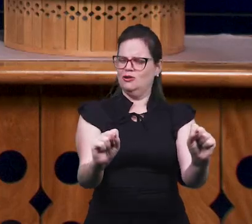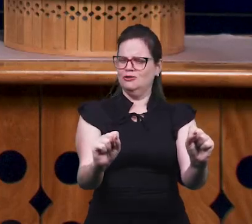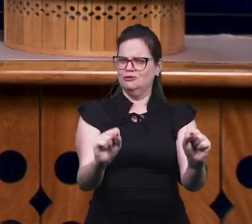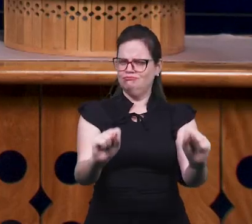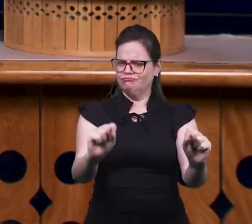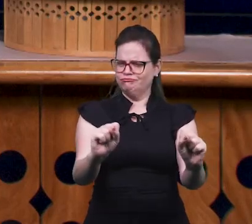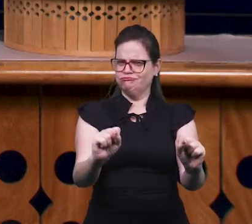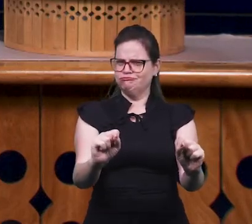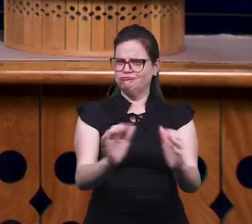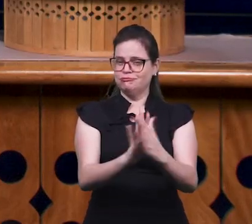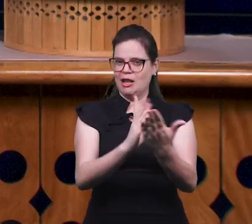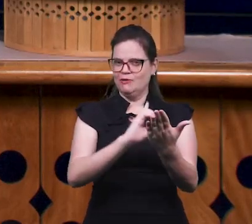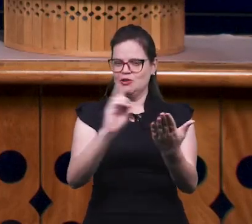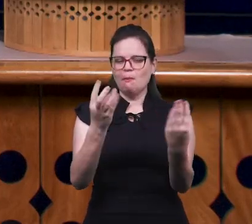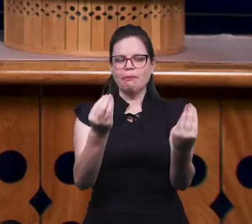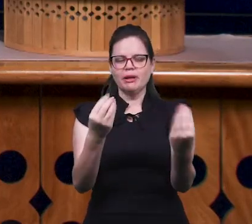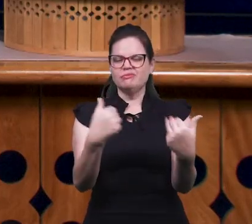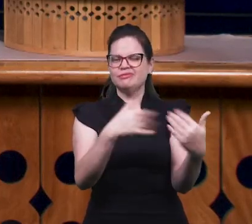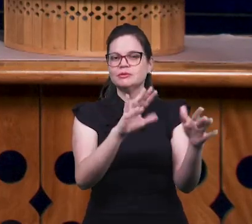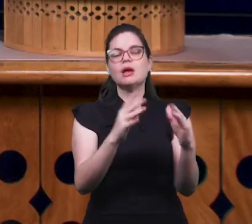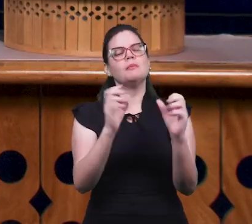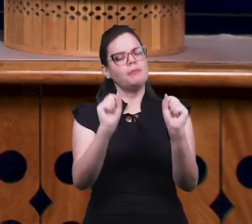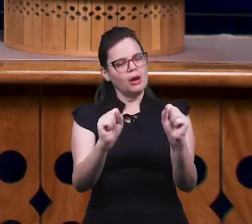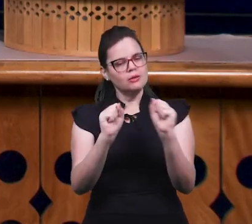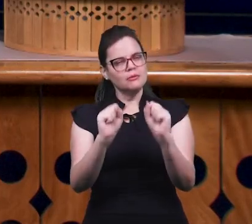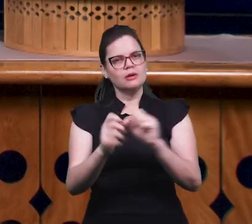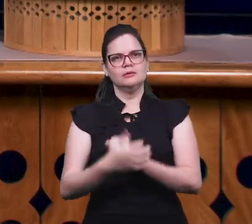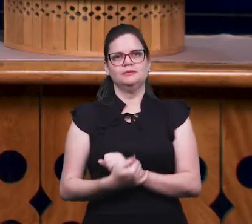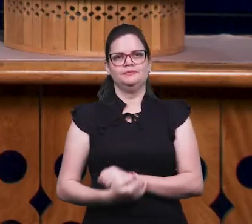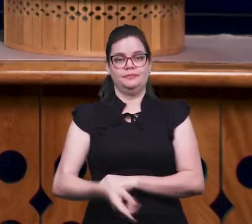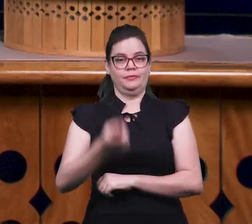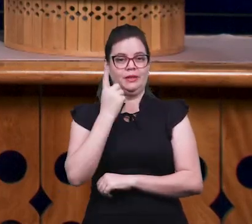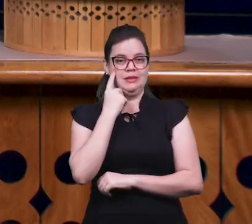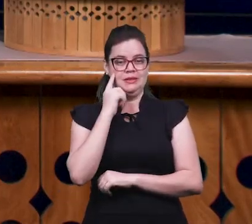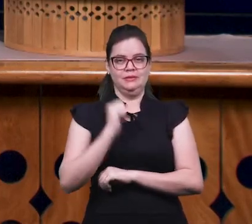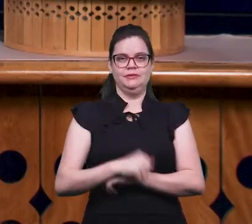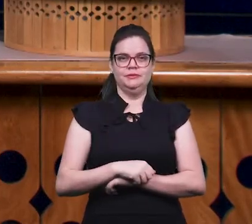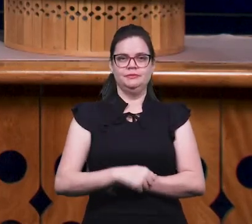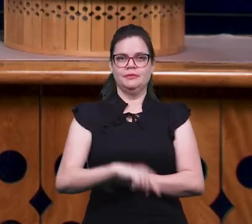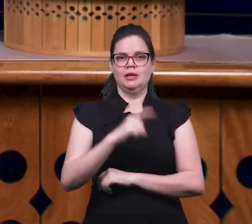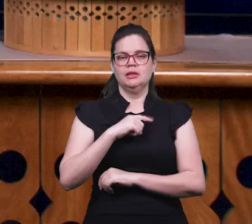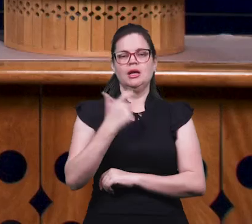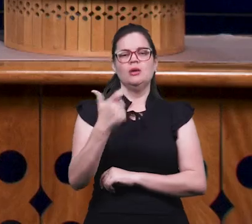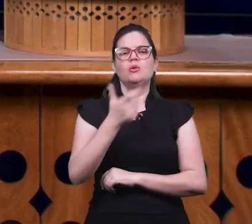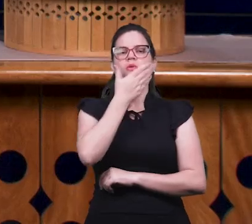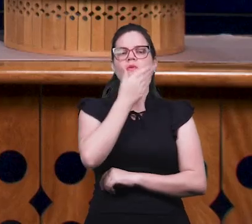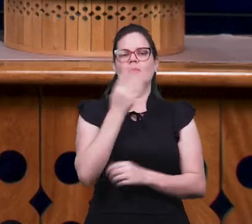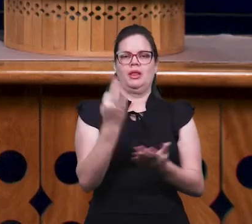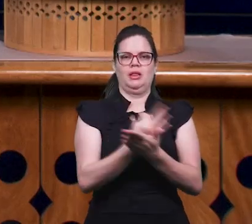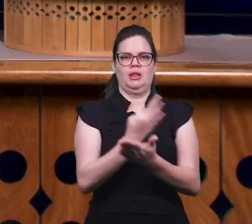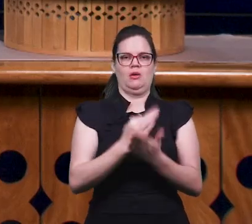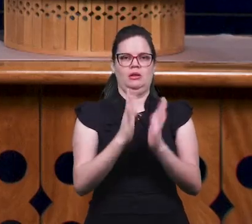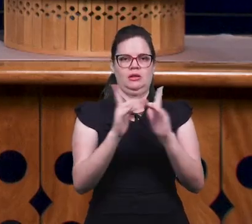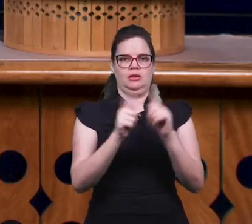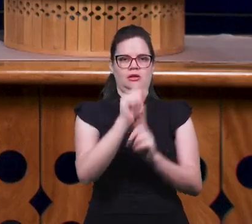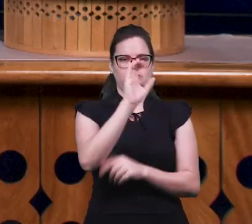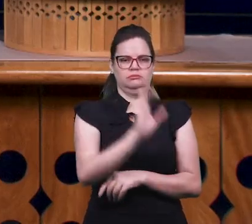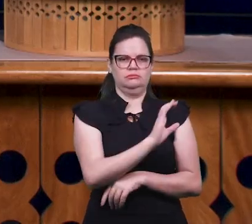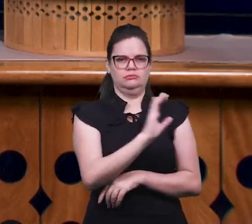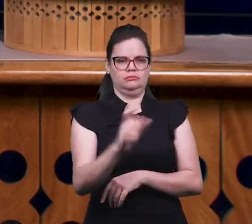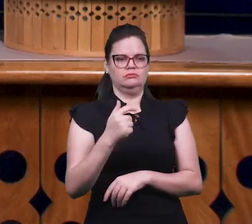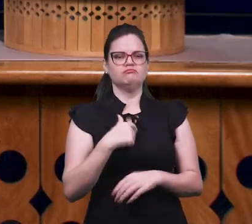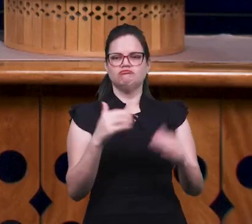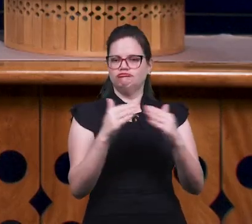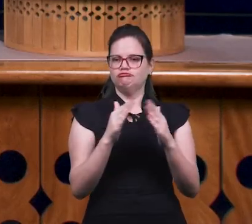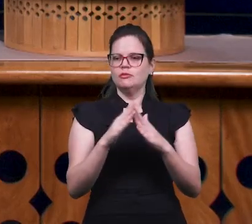a teologia liberal contaminou os teólogos, por exemplo, tem aqui o Chardin. é um teólogo católico, que ele